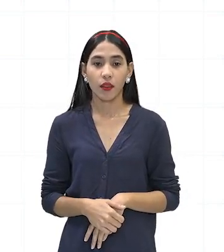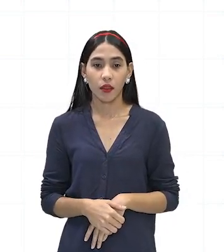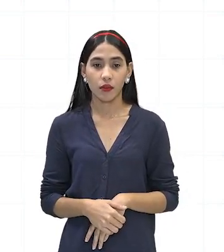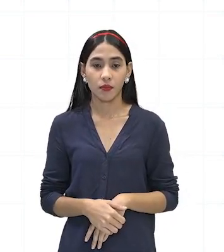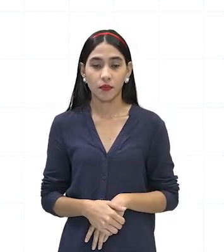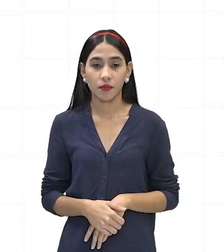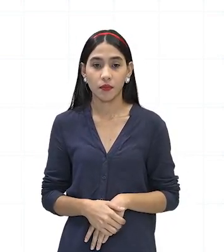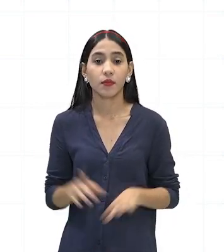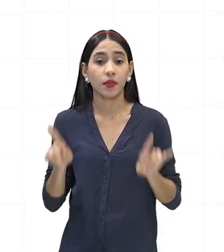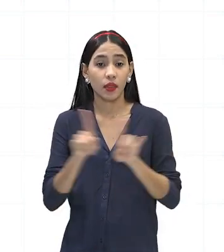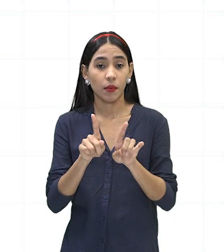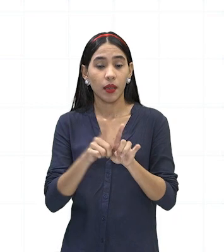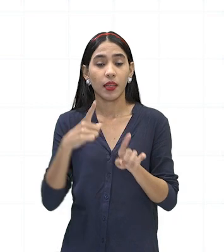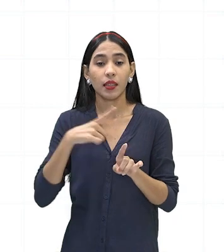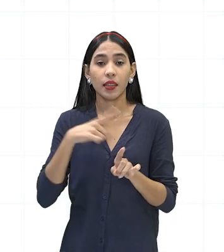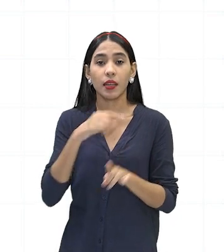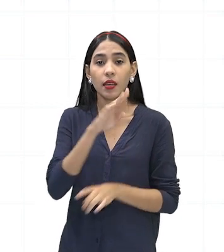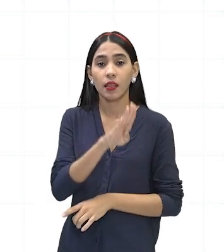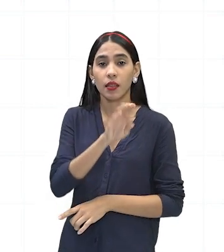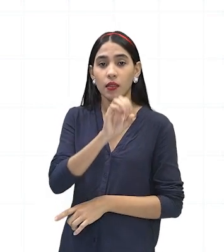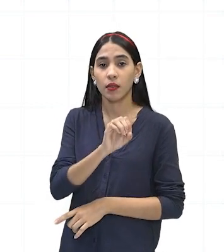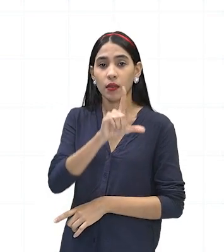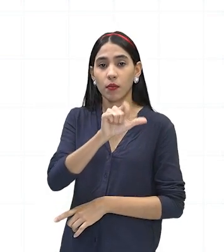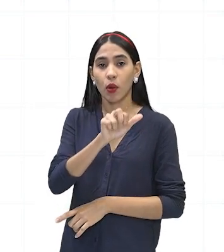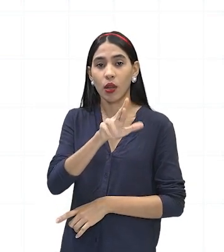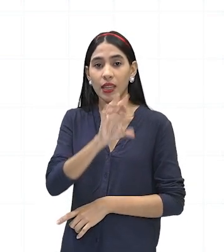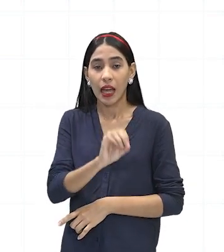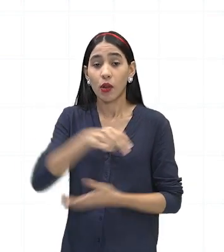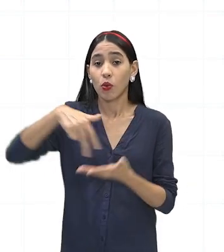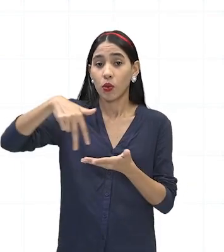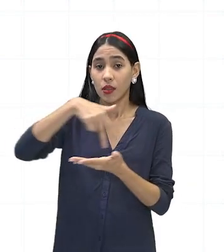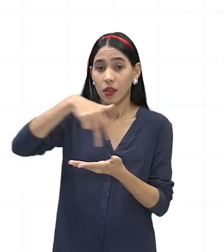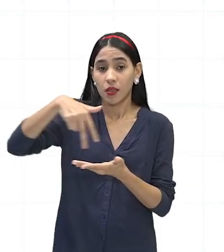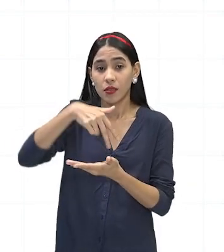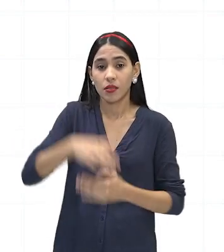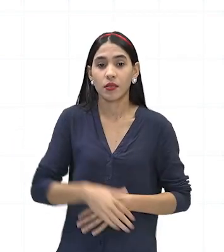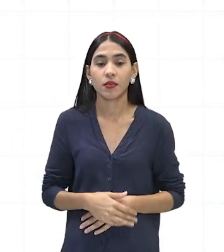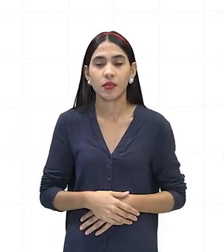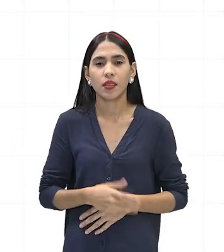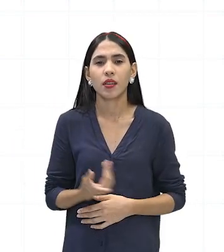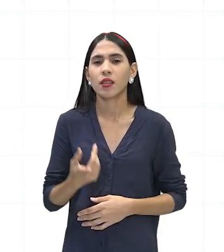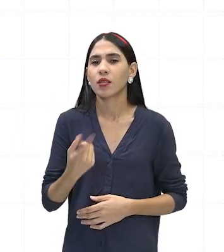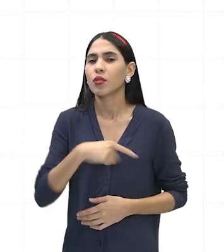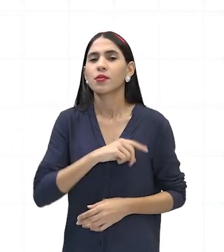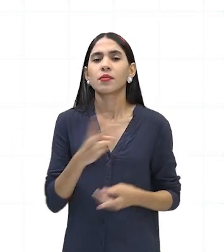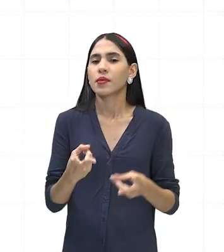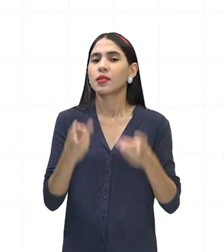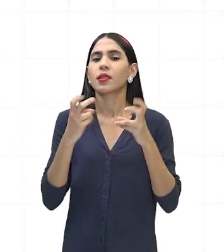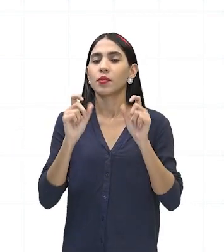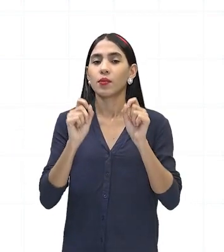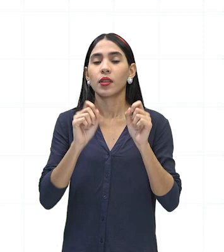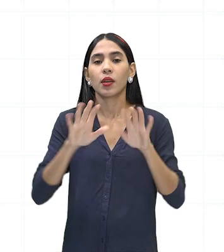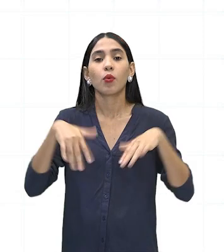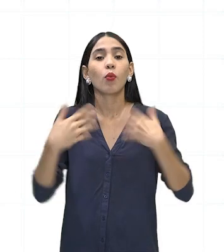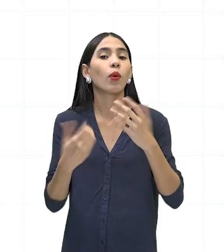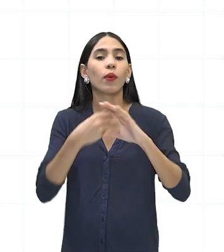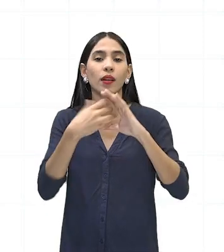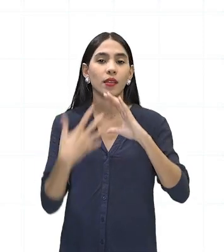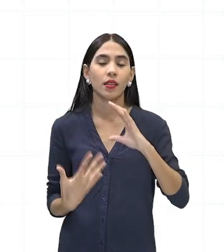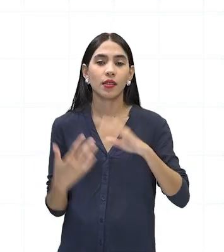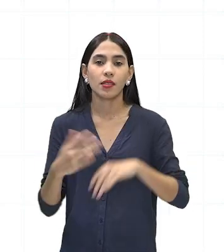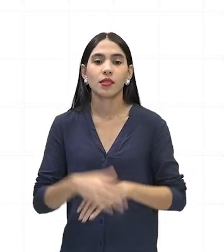Prosseguindo, nós também temos o bolero enquanto dança. E aí o que a gente percebe, né? Quais são os elementos,